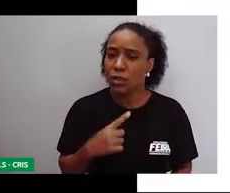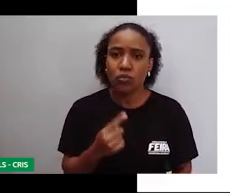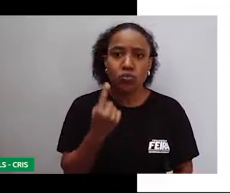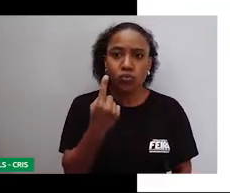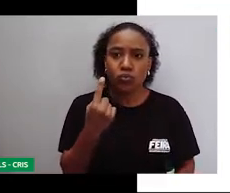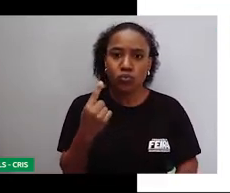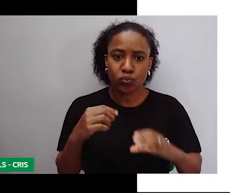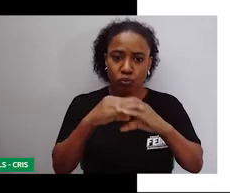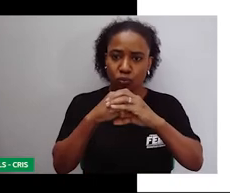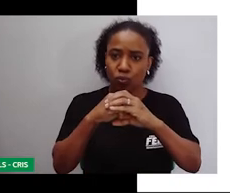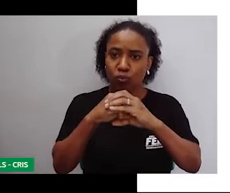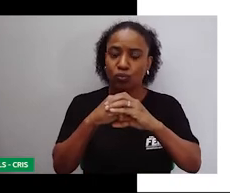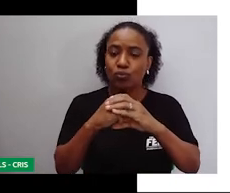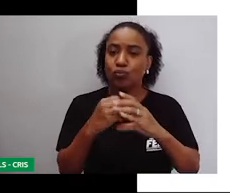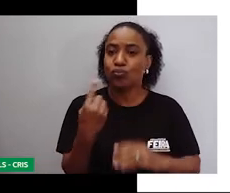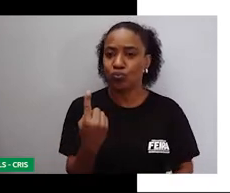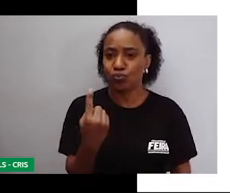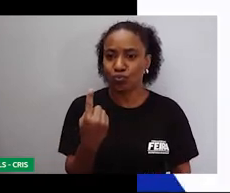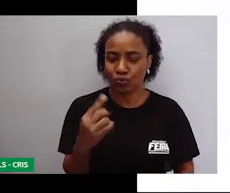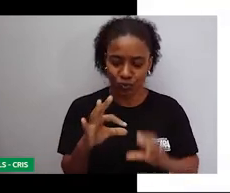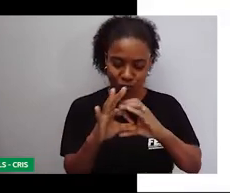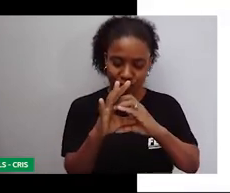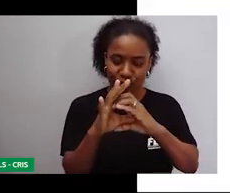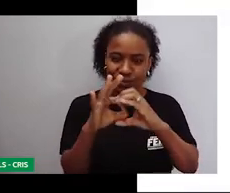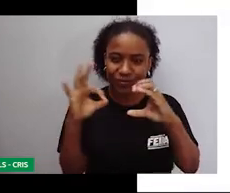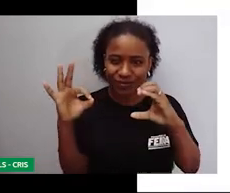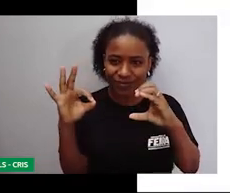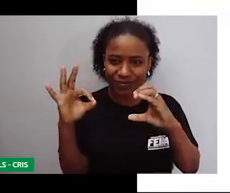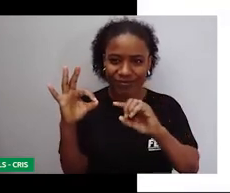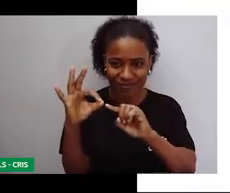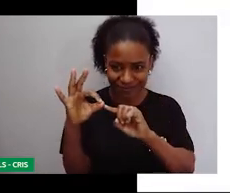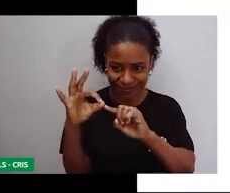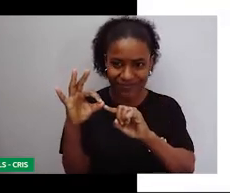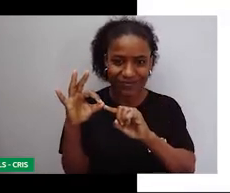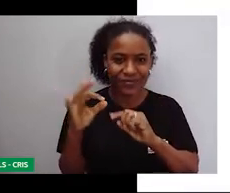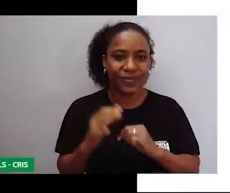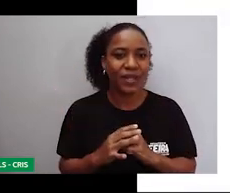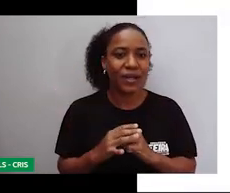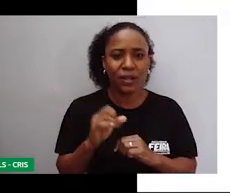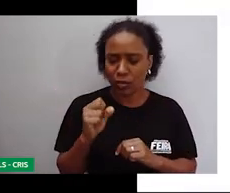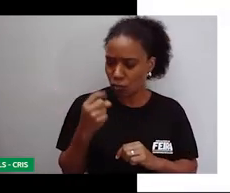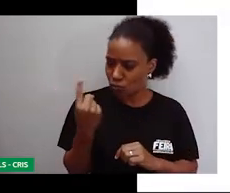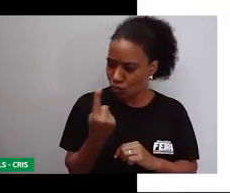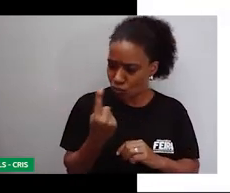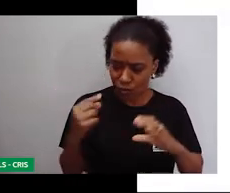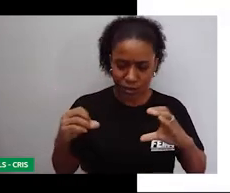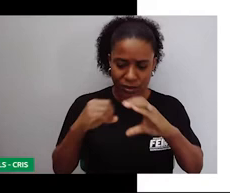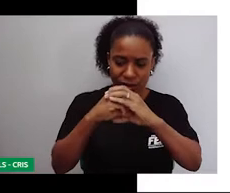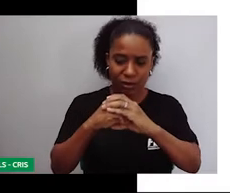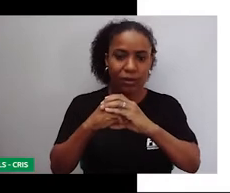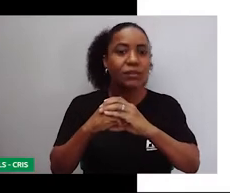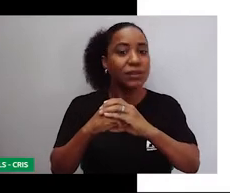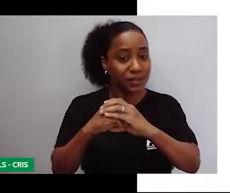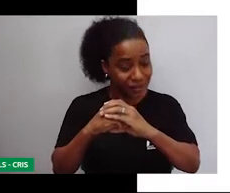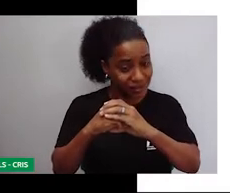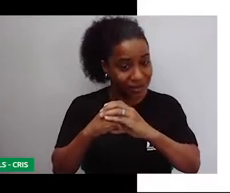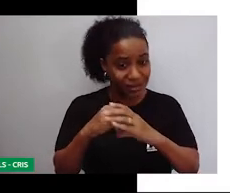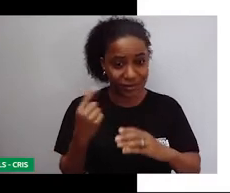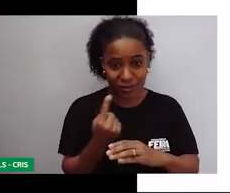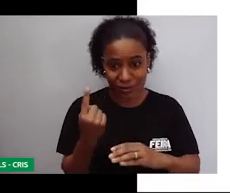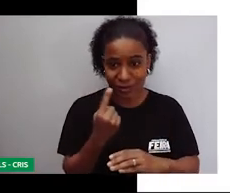célula, sendo bem pequenininhos. Quando um ser é formado por uma célula só, nós o chamamos